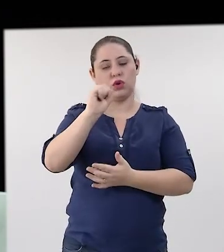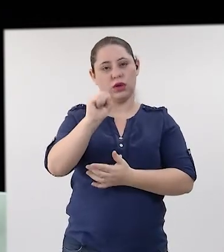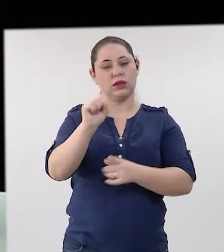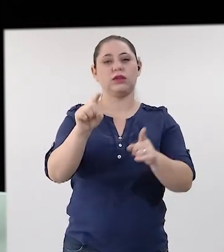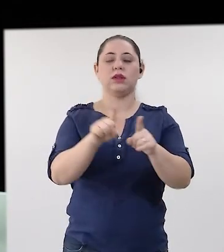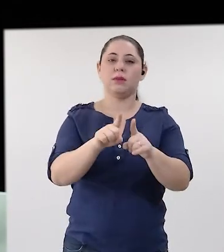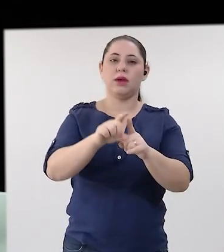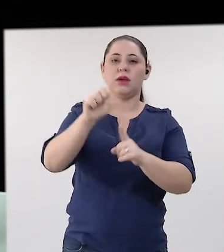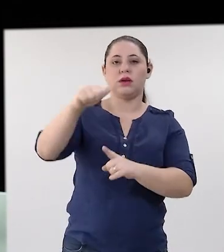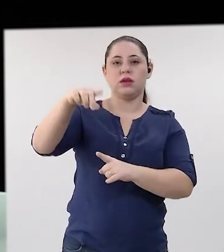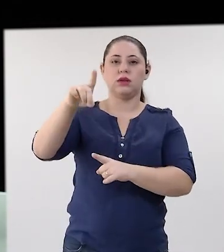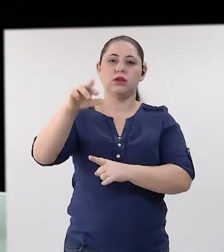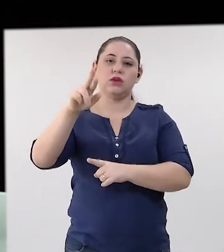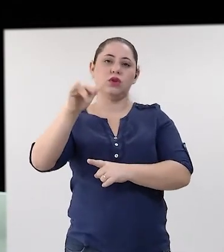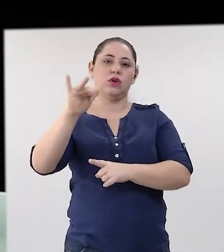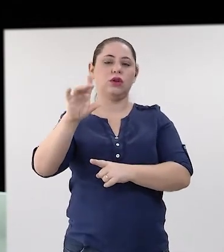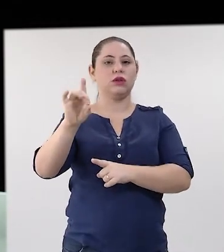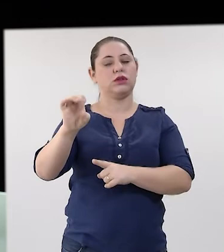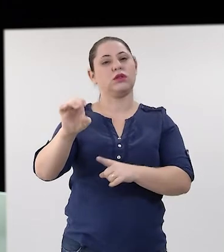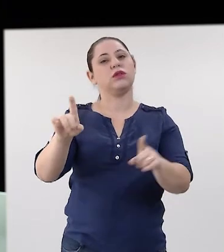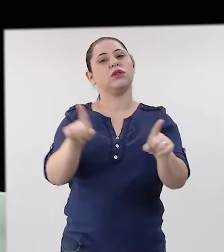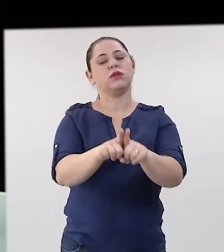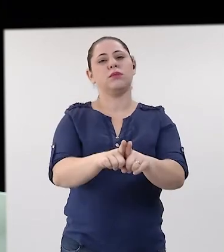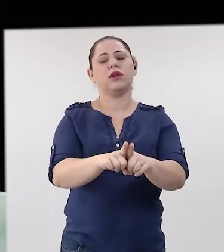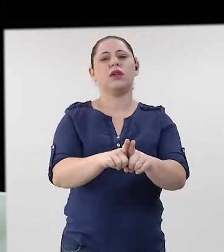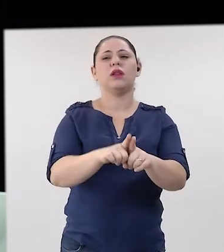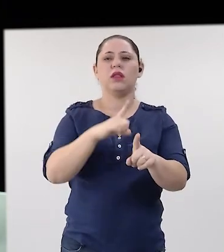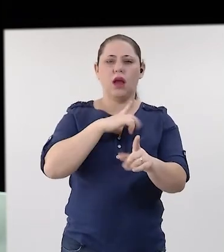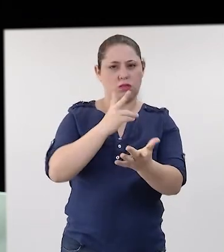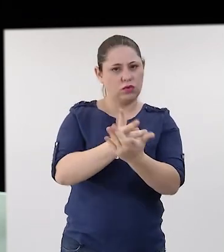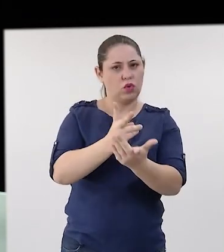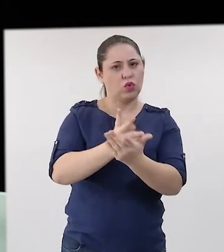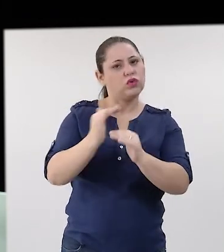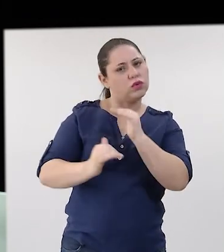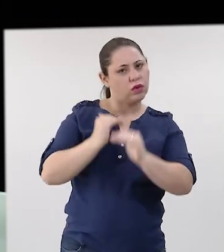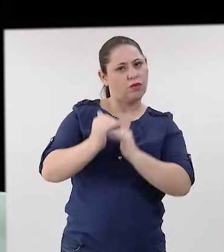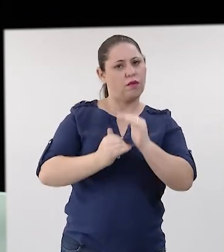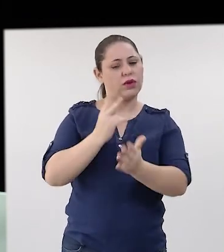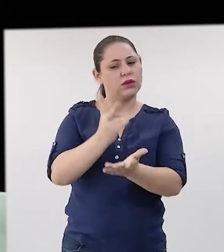está disponível para Android. E ele deverá ainda continuar sendo